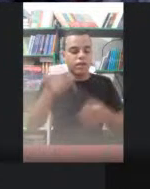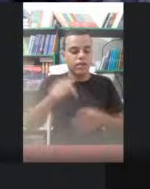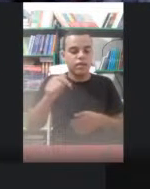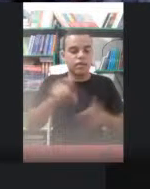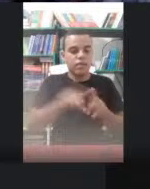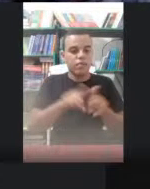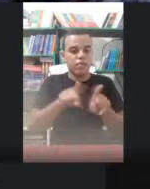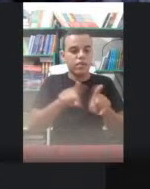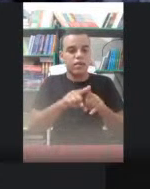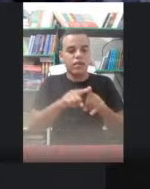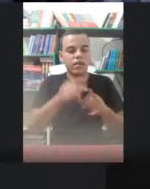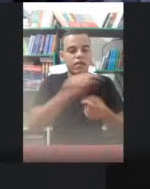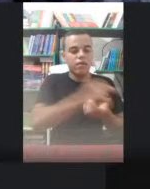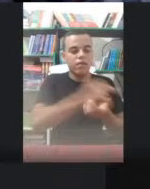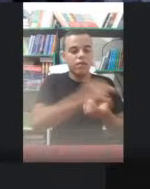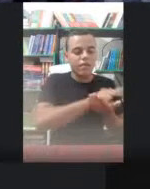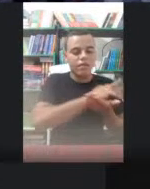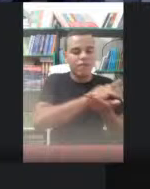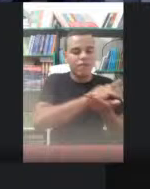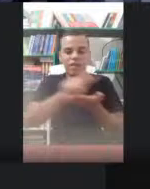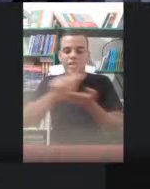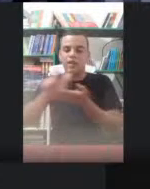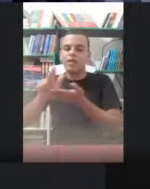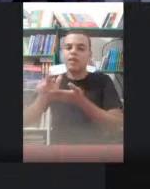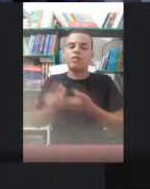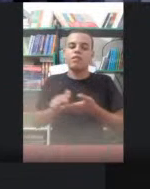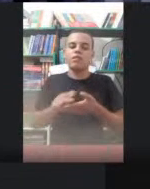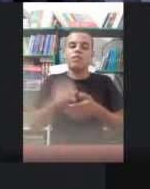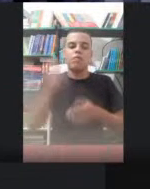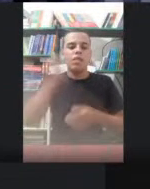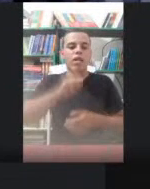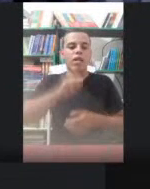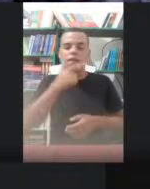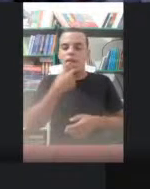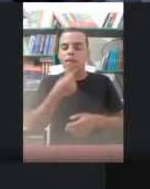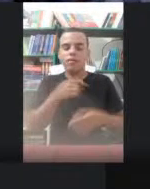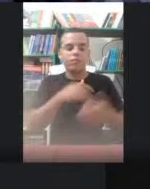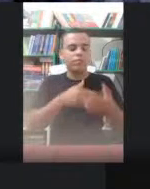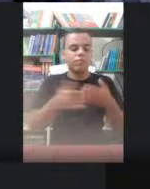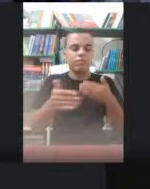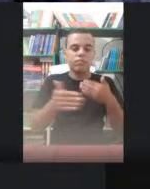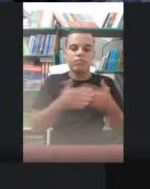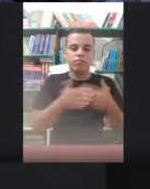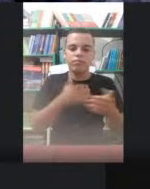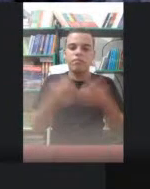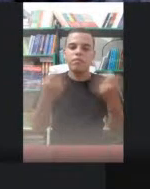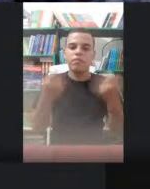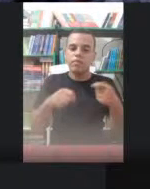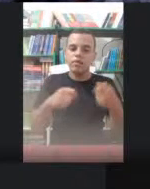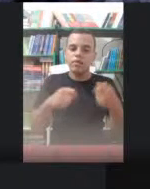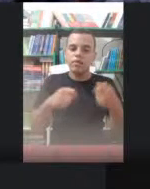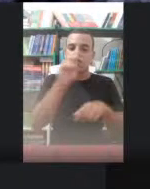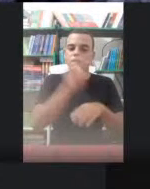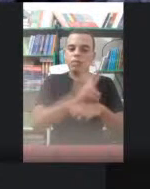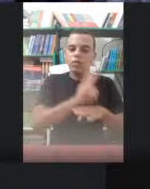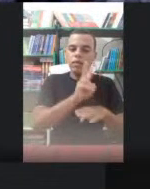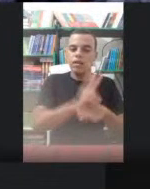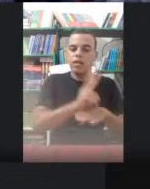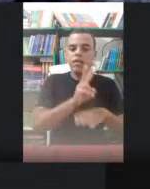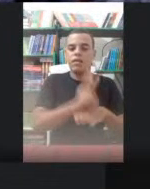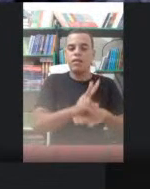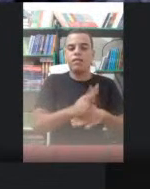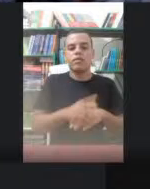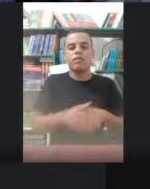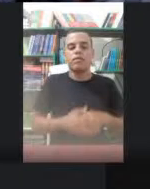diversas sexualidades que são importantes de serem abordadas em relação ao homem. Então, a gente está falando de homens gays, a gente está falando de homens que